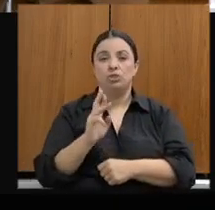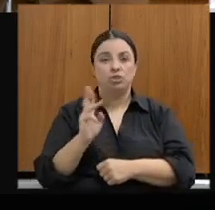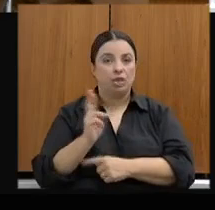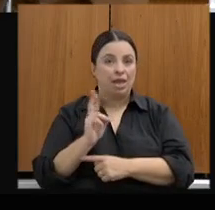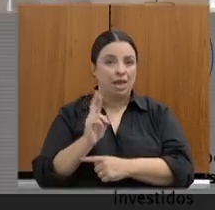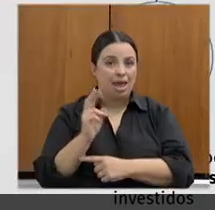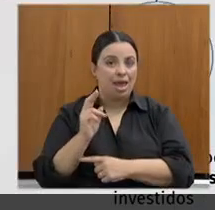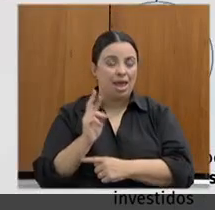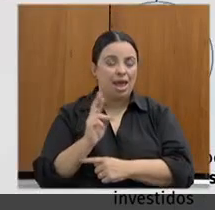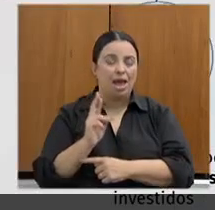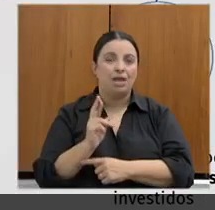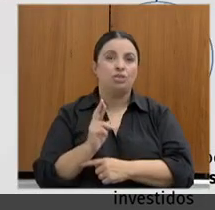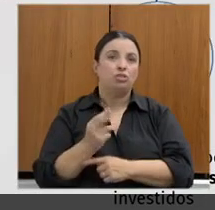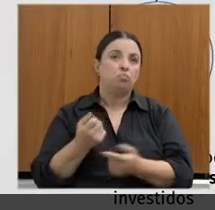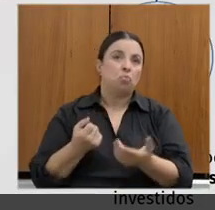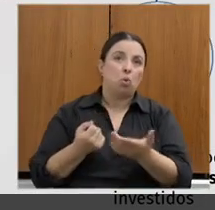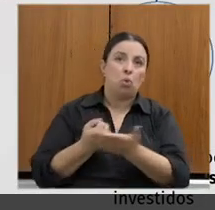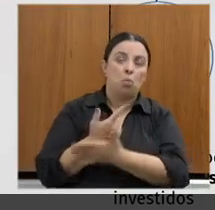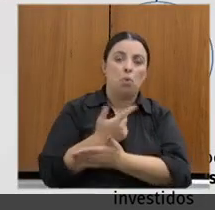armamentos e equipamentos adquiridos